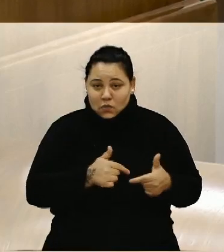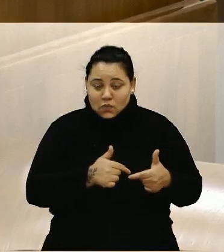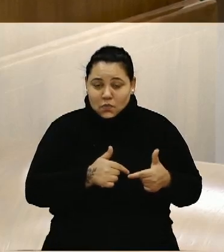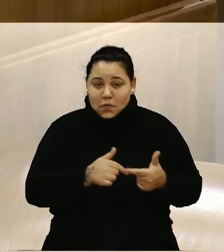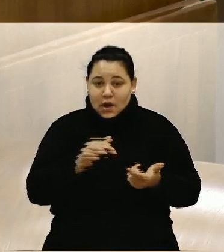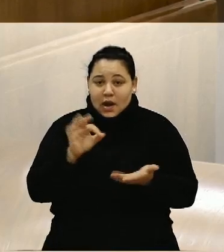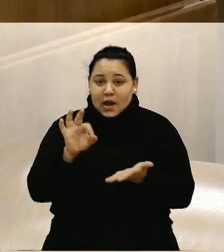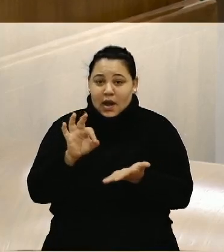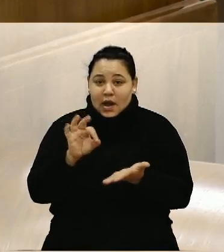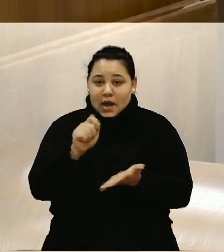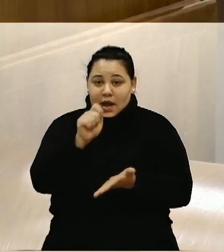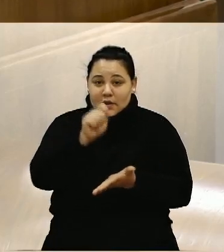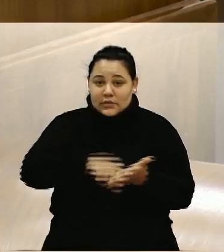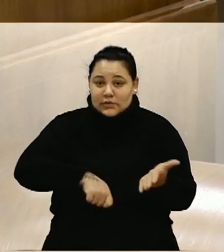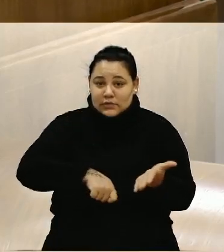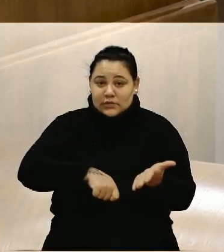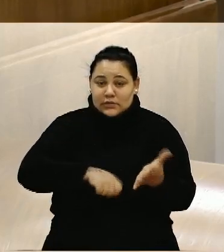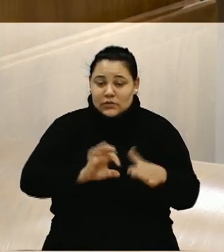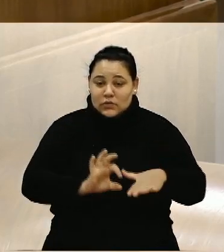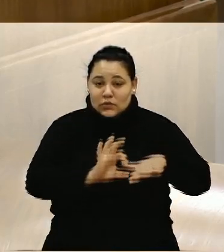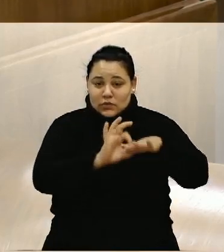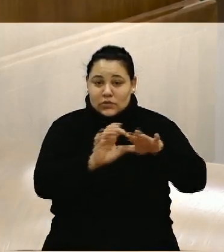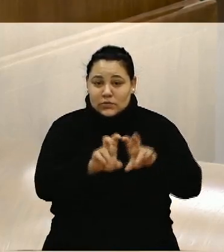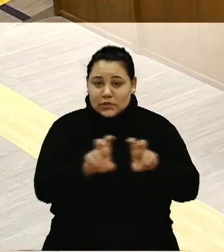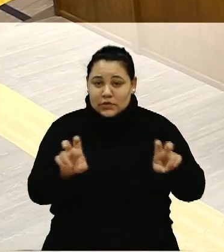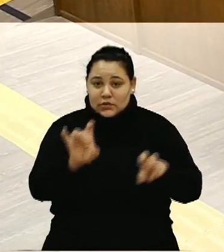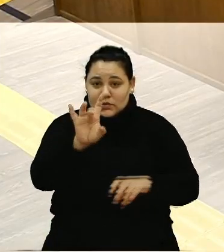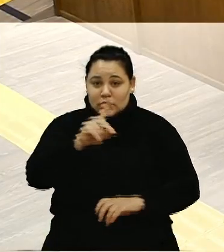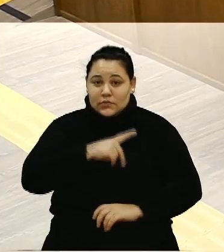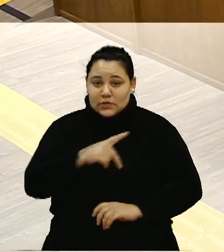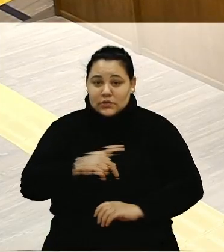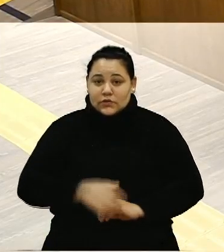os líderes de bancada. Era isso, senhor presidente.